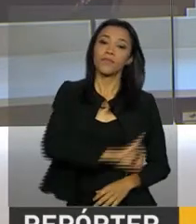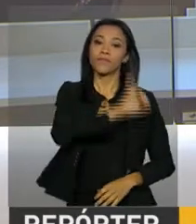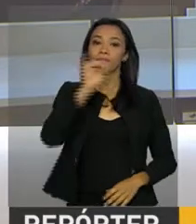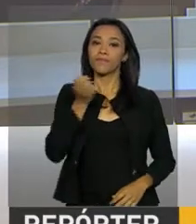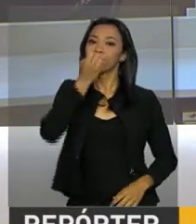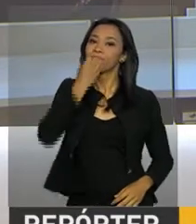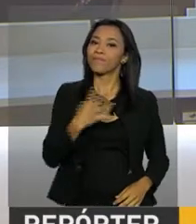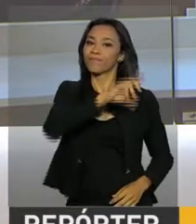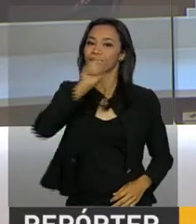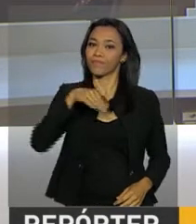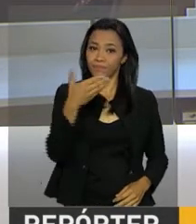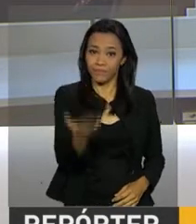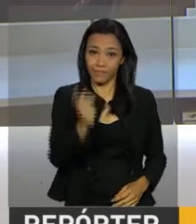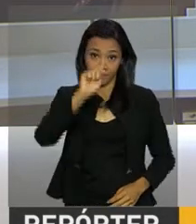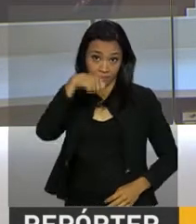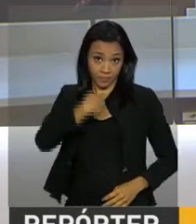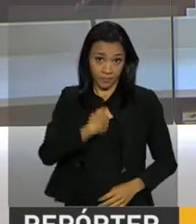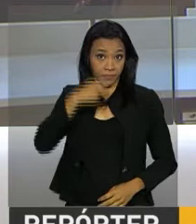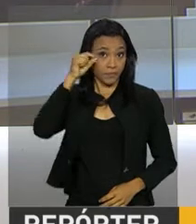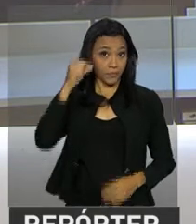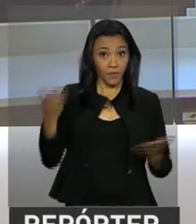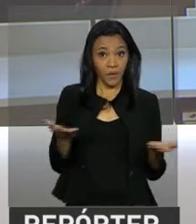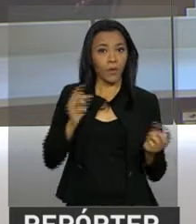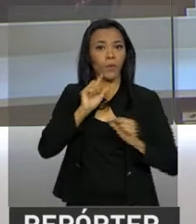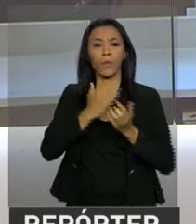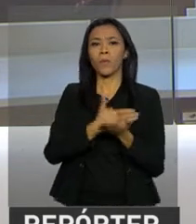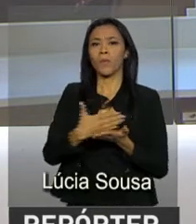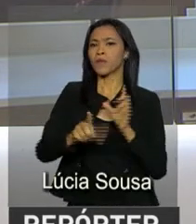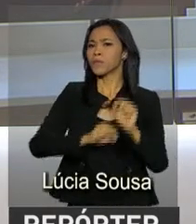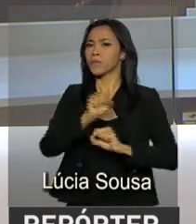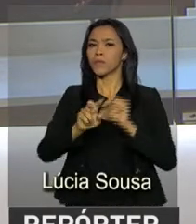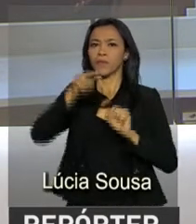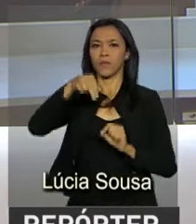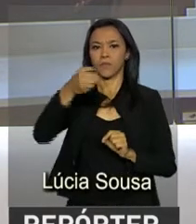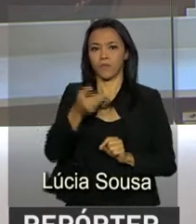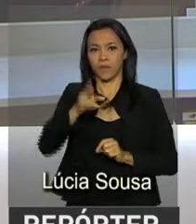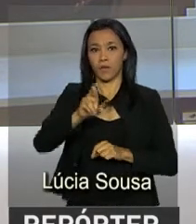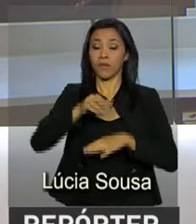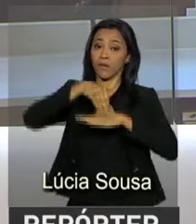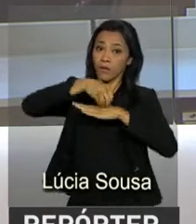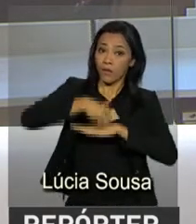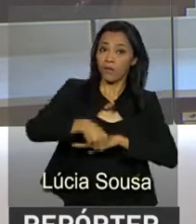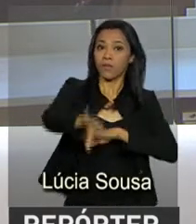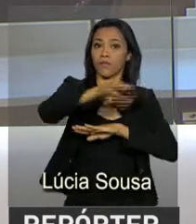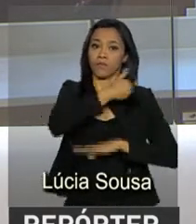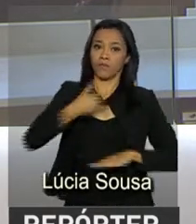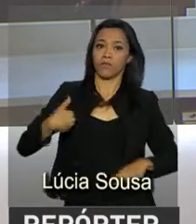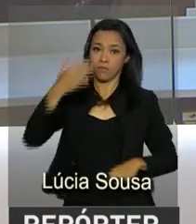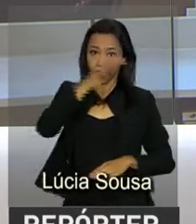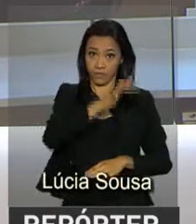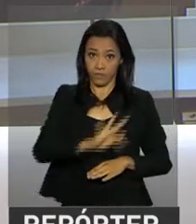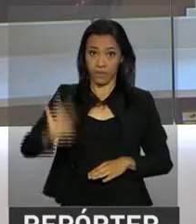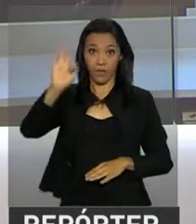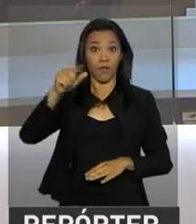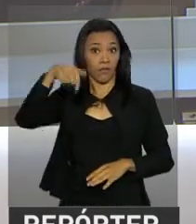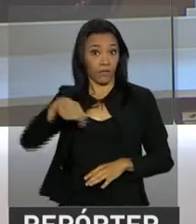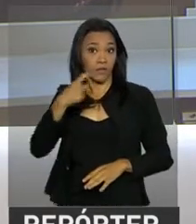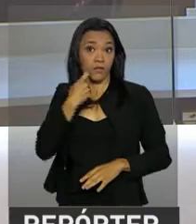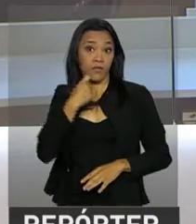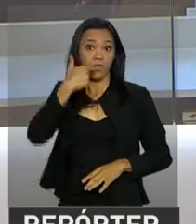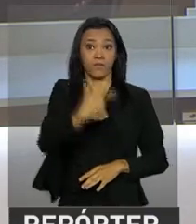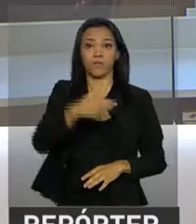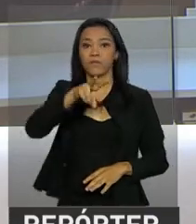Olá, bom dia para você. Eu sou Renata Corsini e começa agora o Repórter NBR com as notícias do governo federal desta